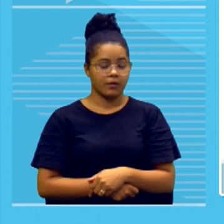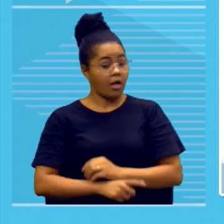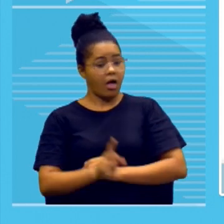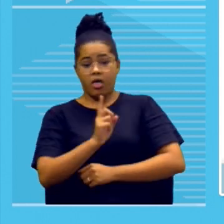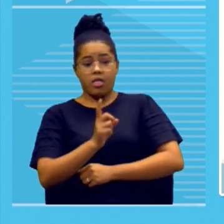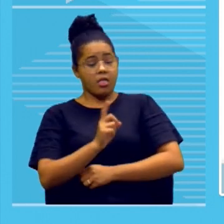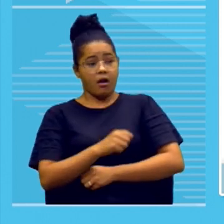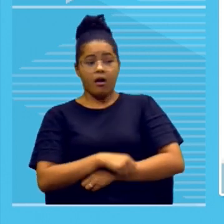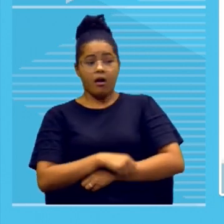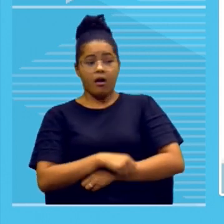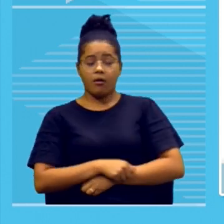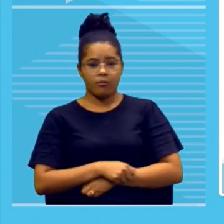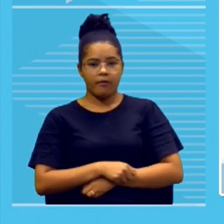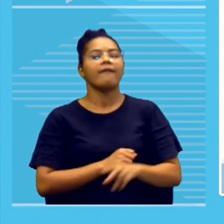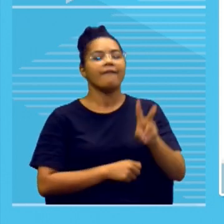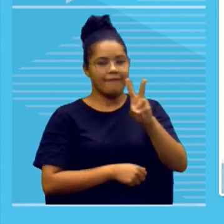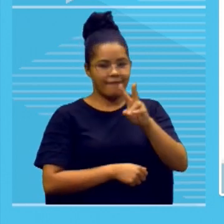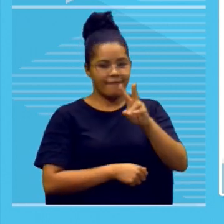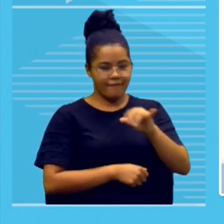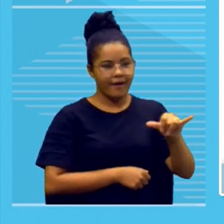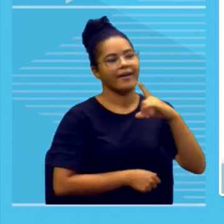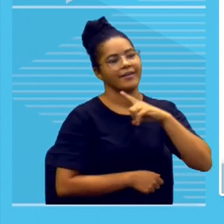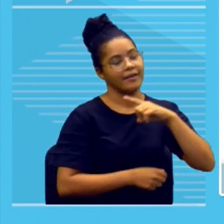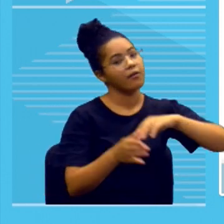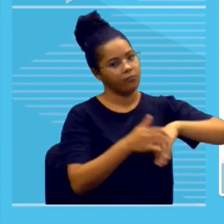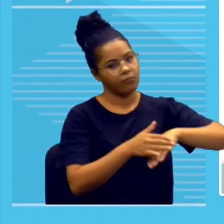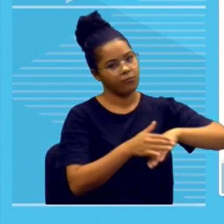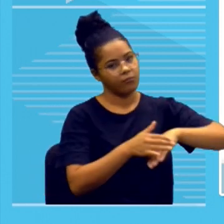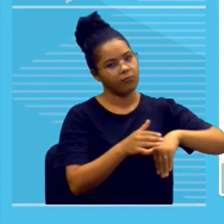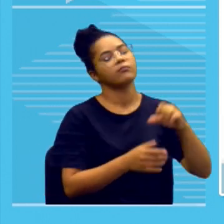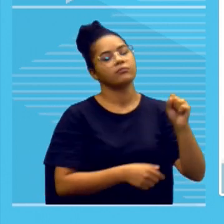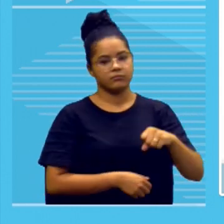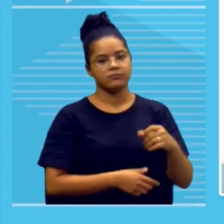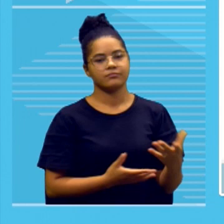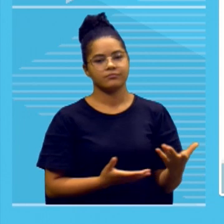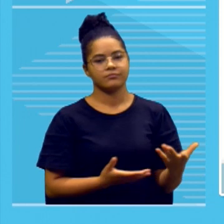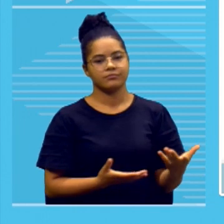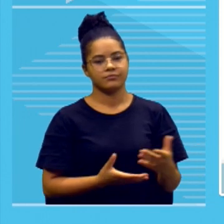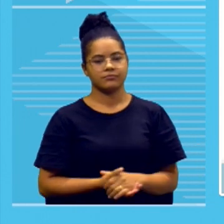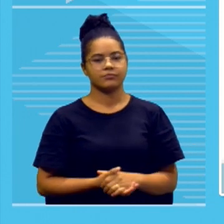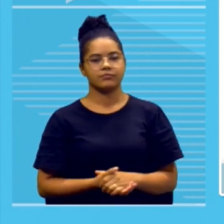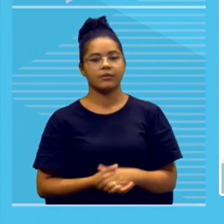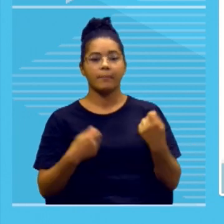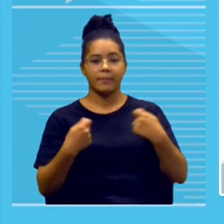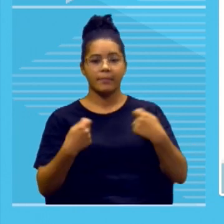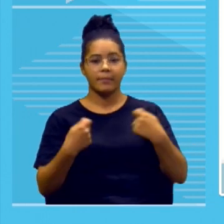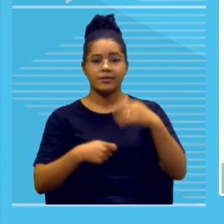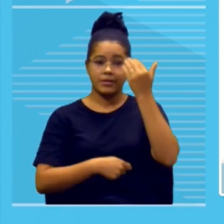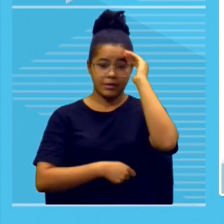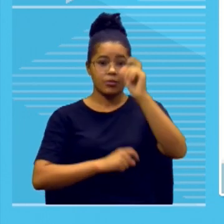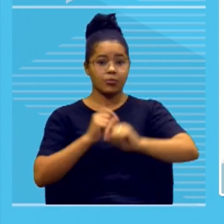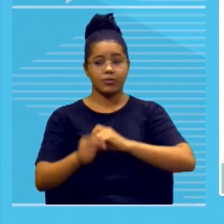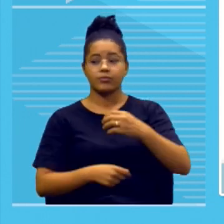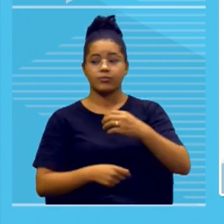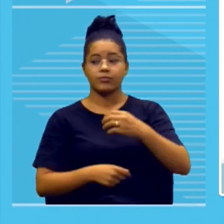Entenderam como é que é produzir sentido, turma? Produzir sentido é isso, né?